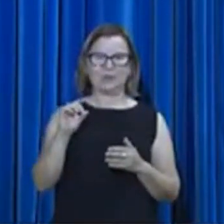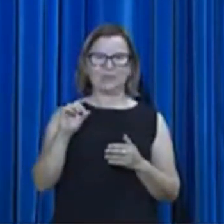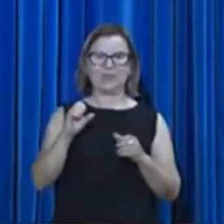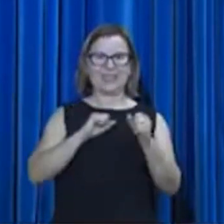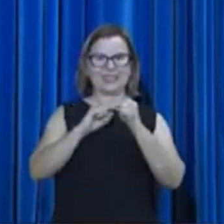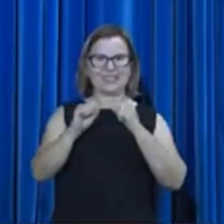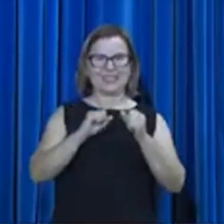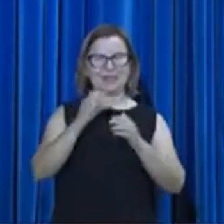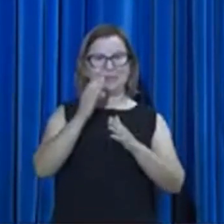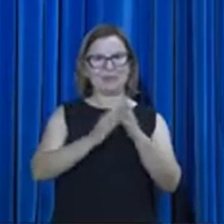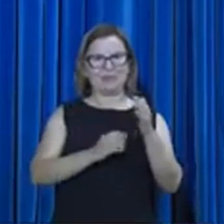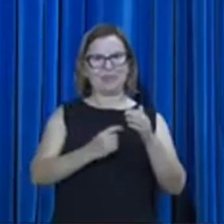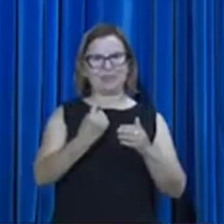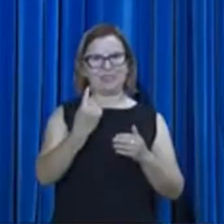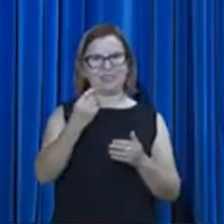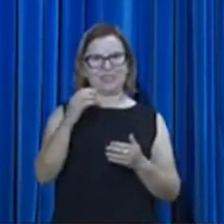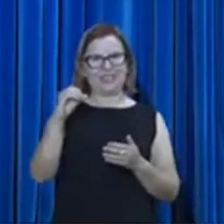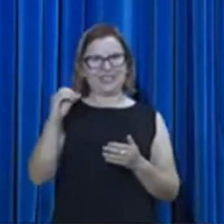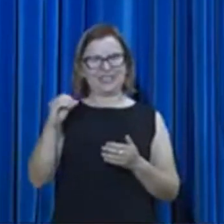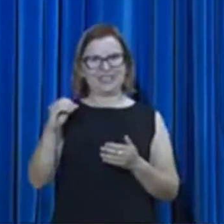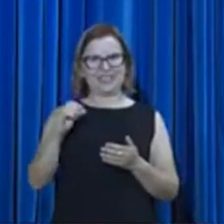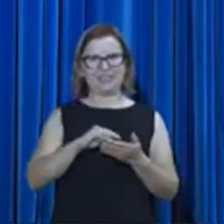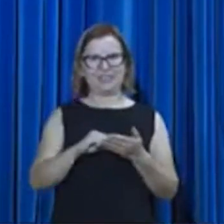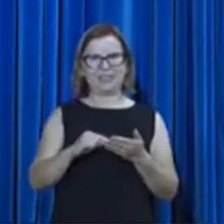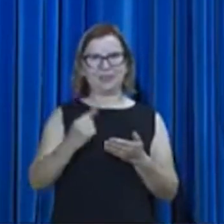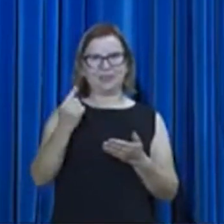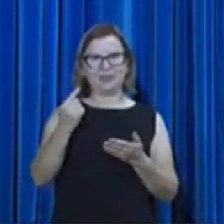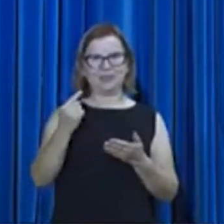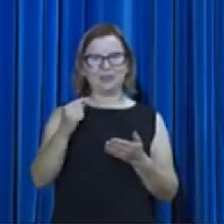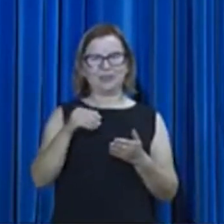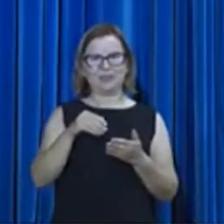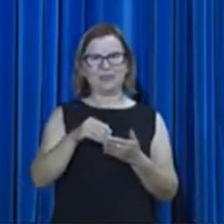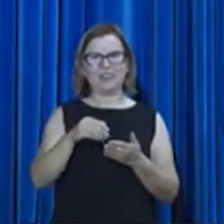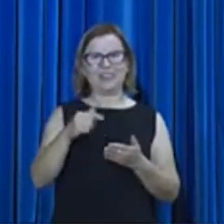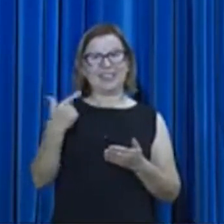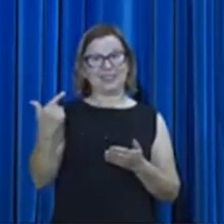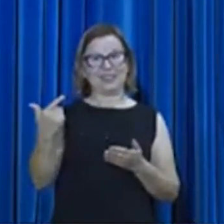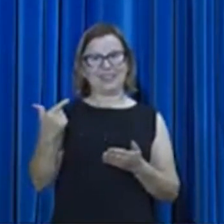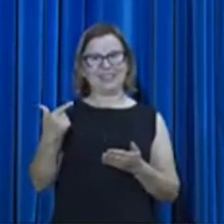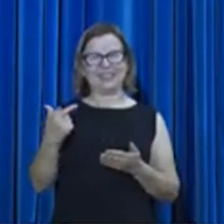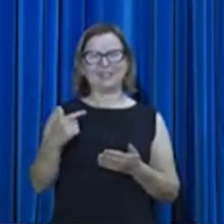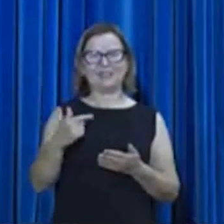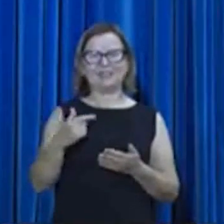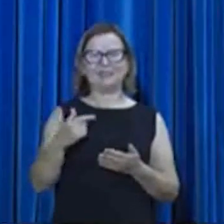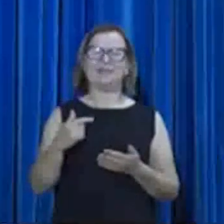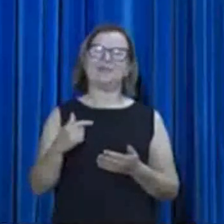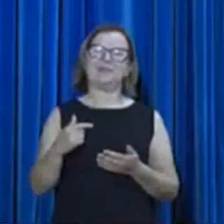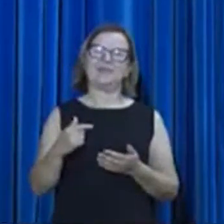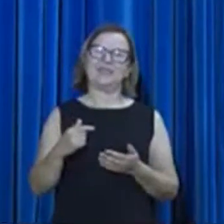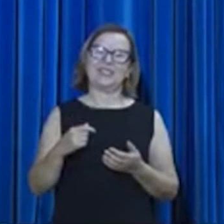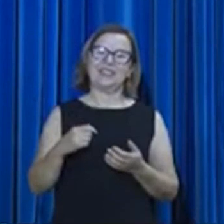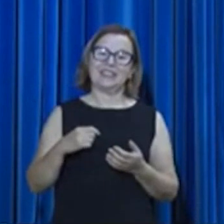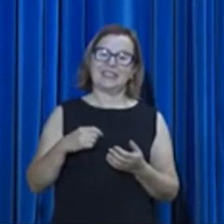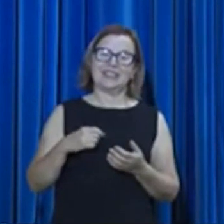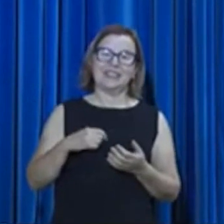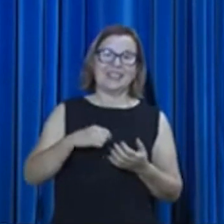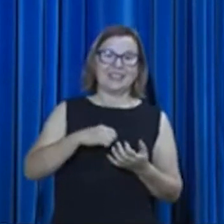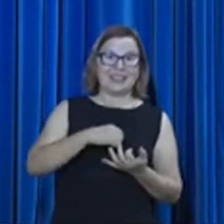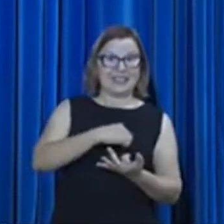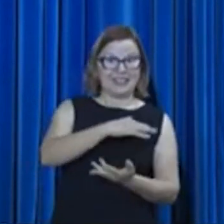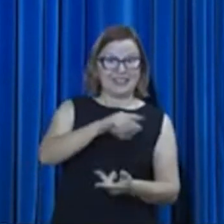Salmo, capítulo 100, do versículo 1 e 2. Gostaria que nós lêssemos juntos. Celebrai com júbilo ao